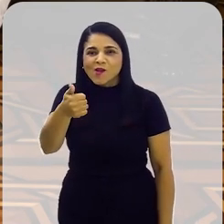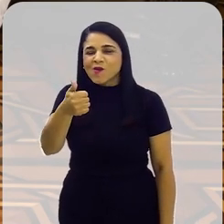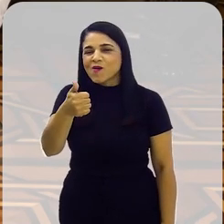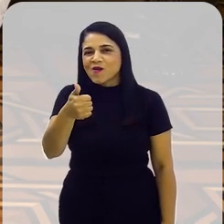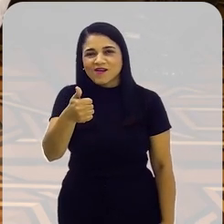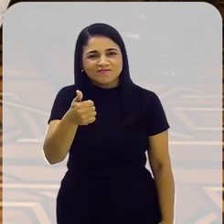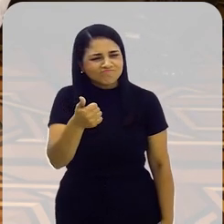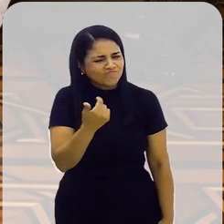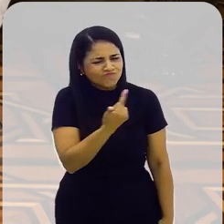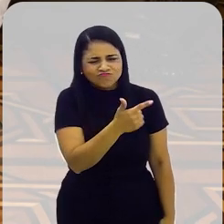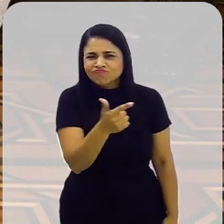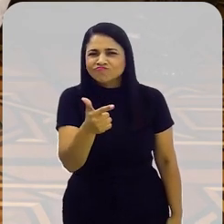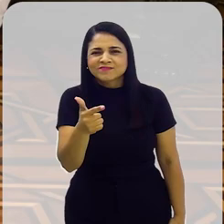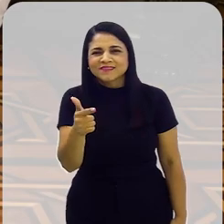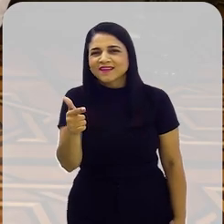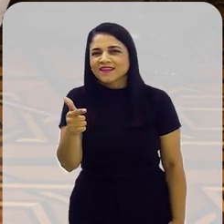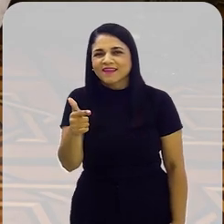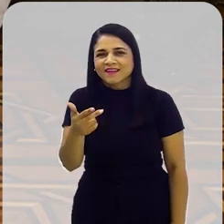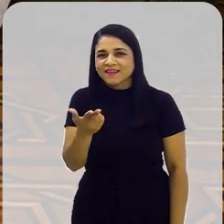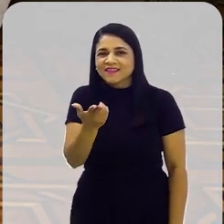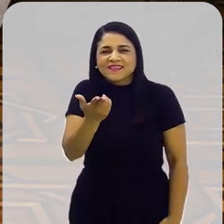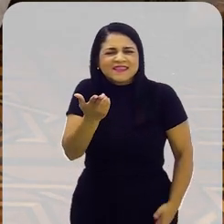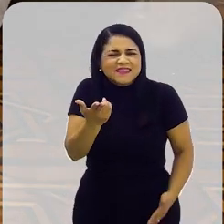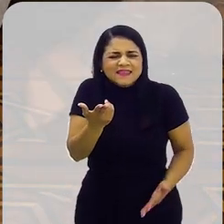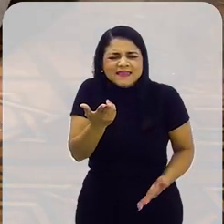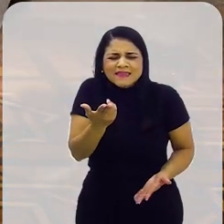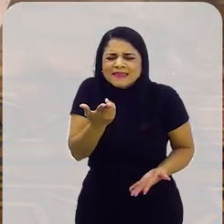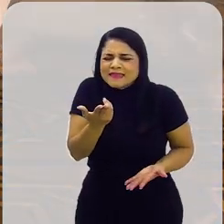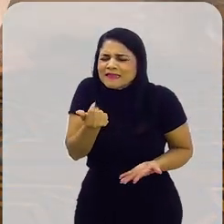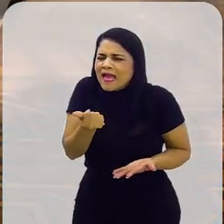nada melhor. Não há nada,